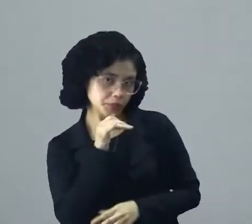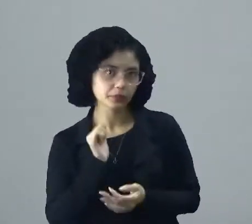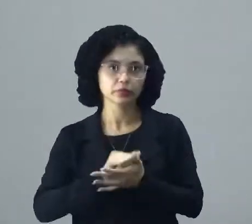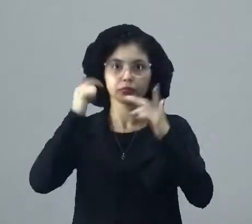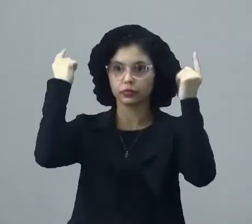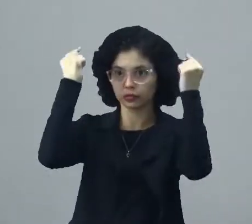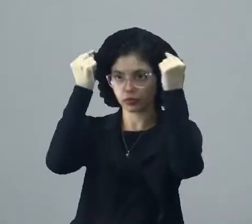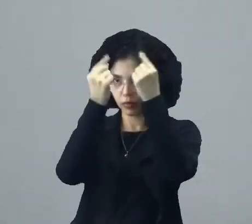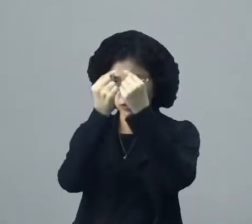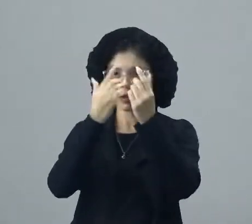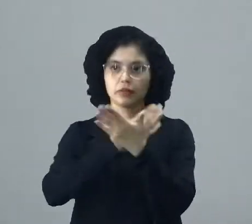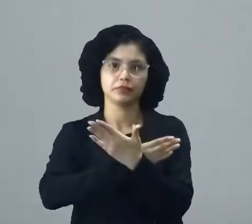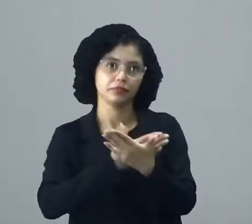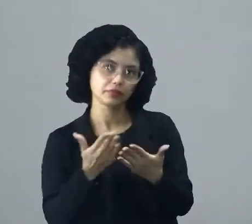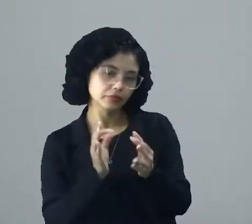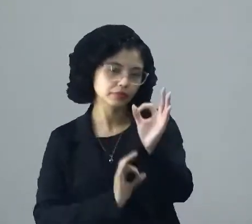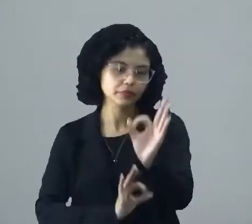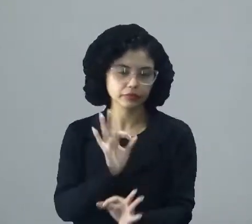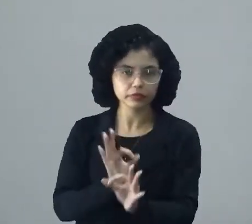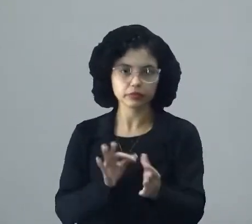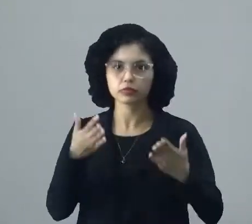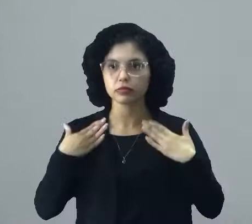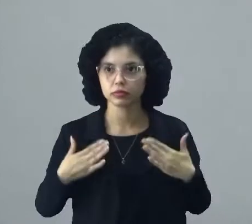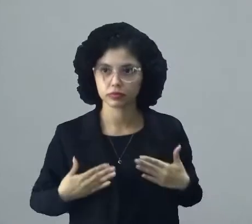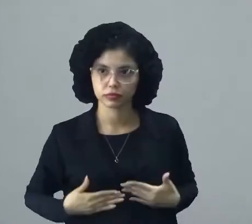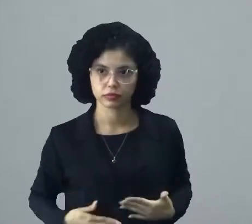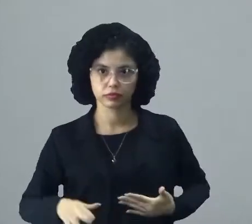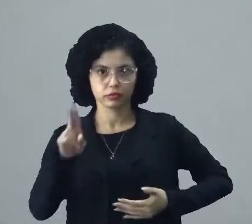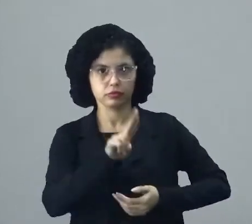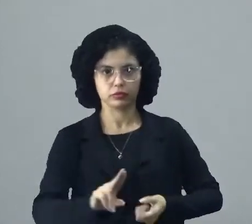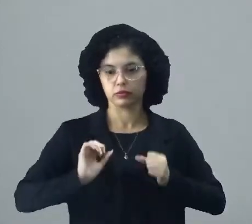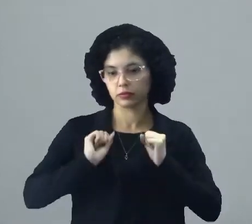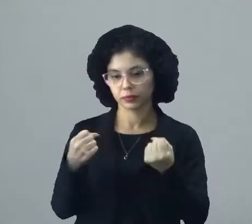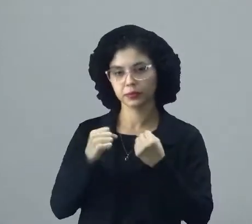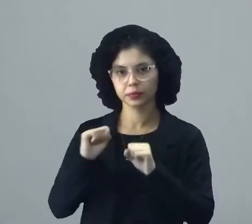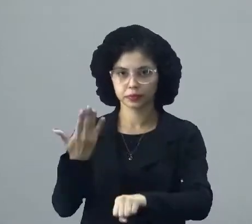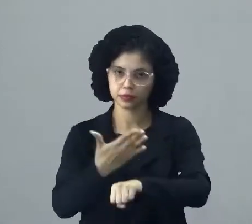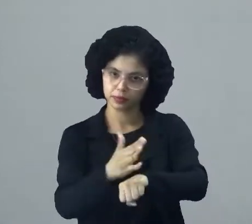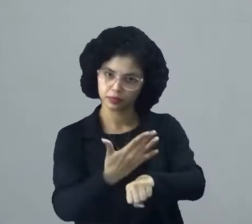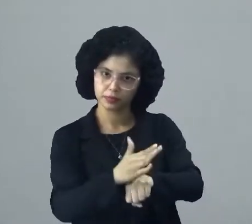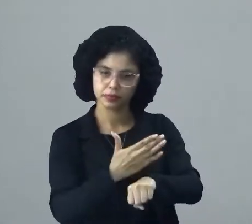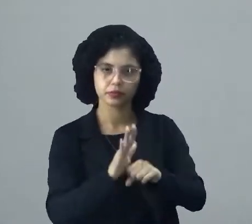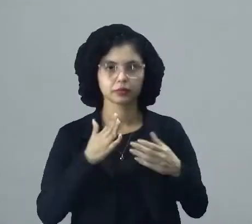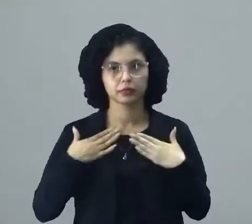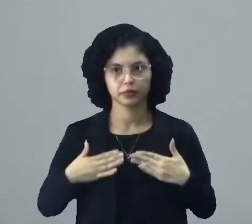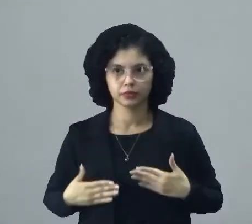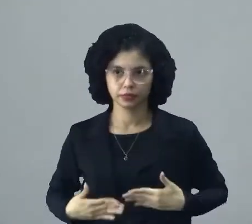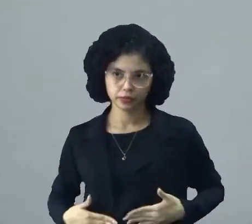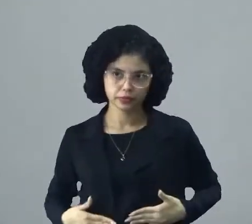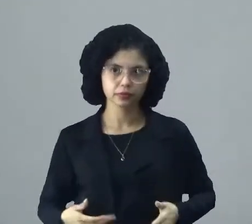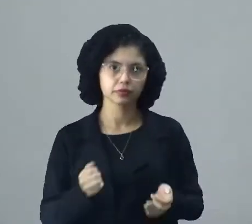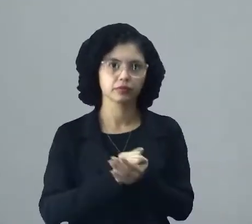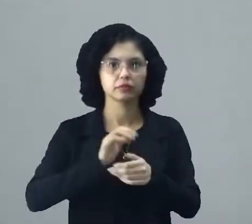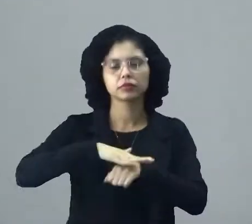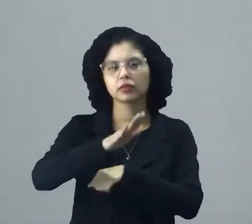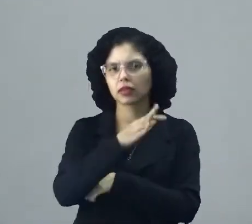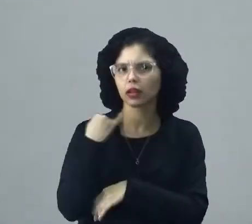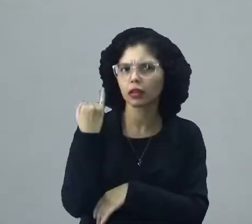na Grécia, eles começam a preparar e utilizar exercícios físicos, são atividades físicas